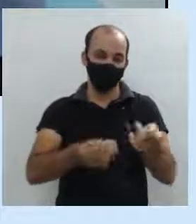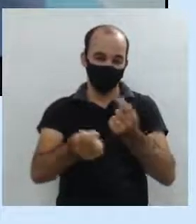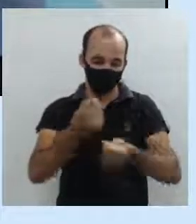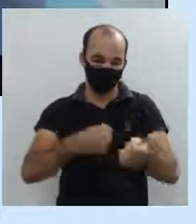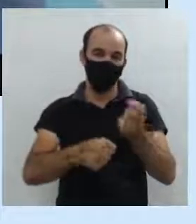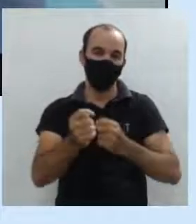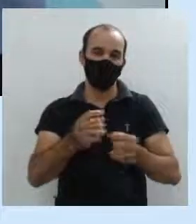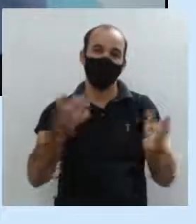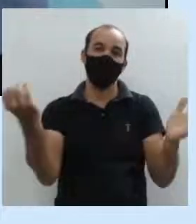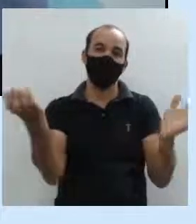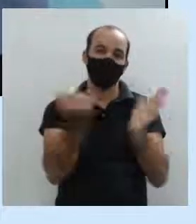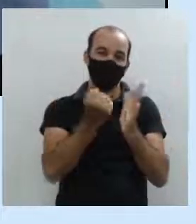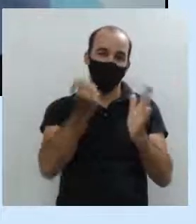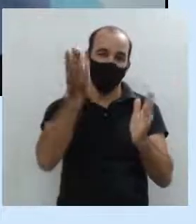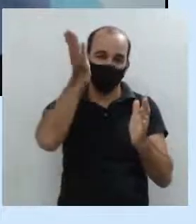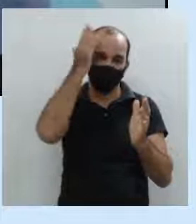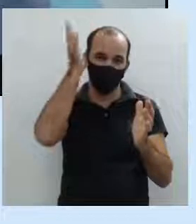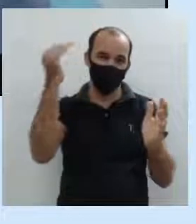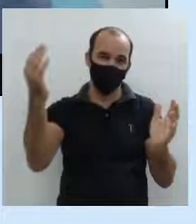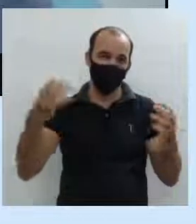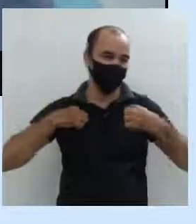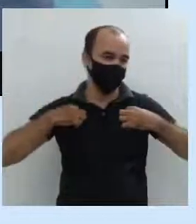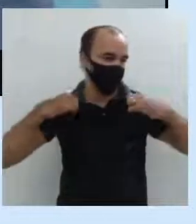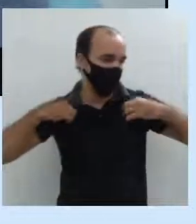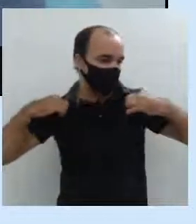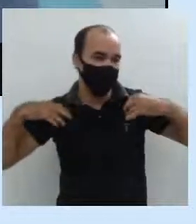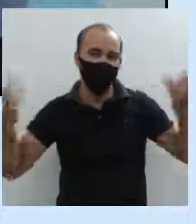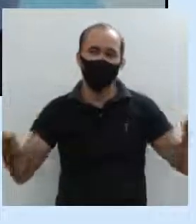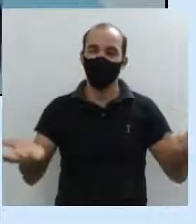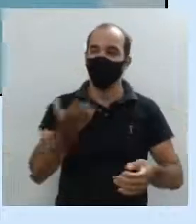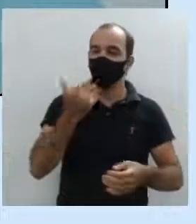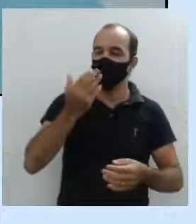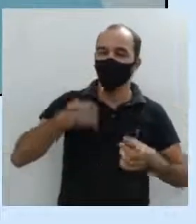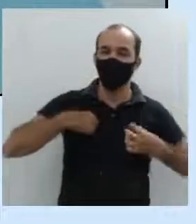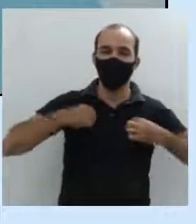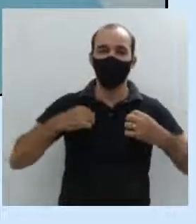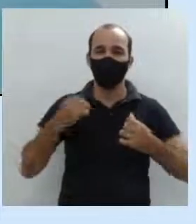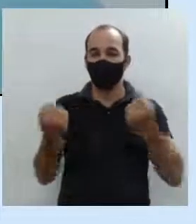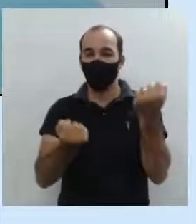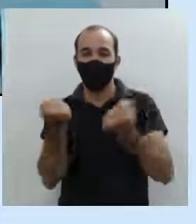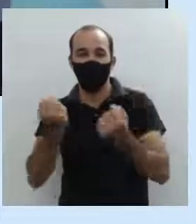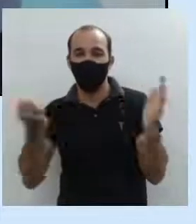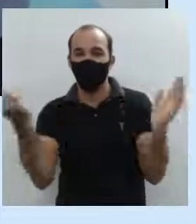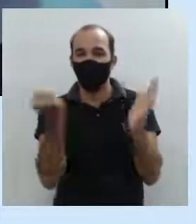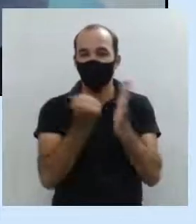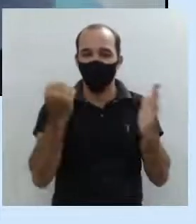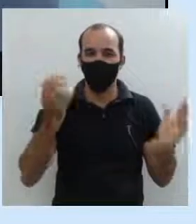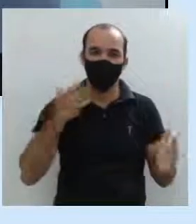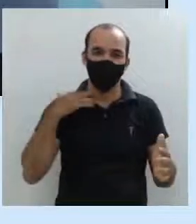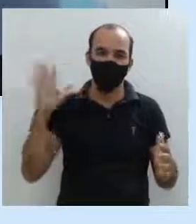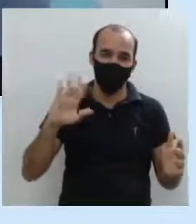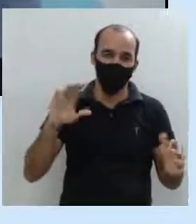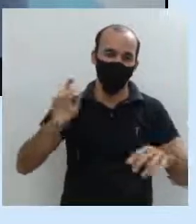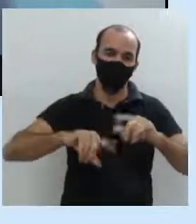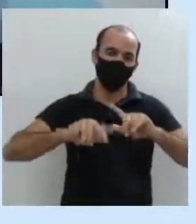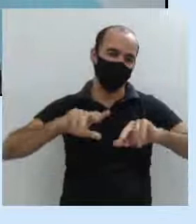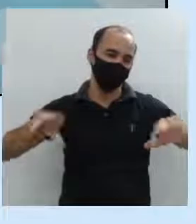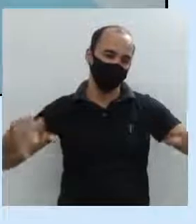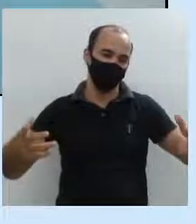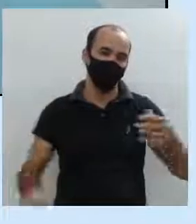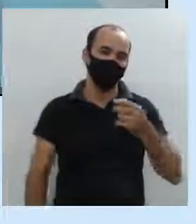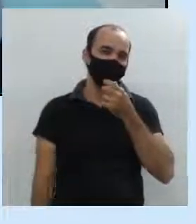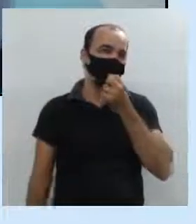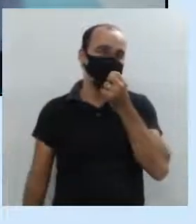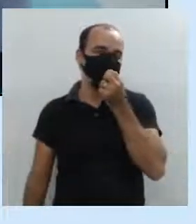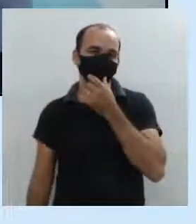filósofos. Então, esse pensamento da indústria cultural, ela começa a se desenvolver a partir